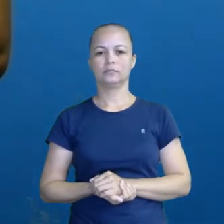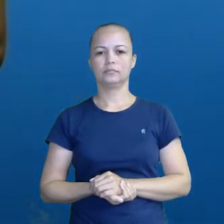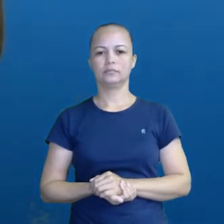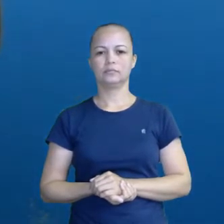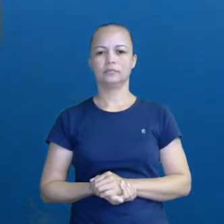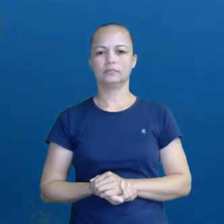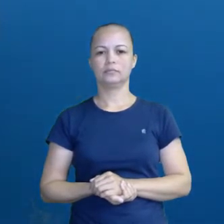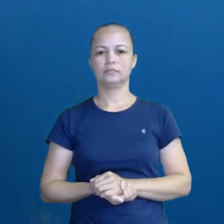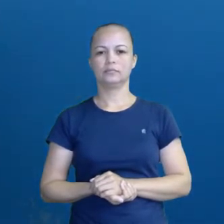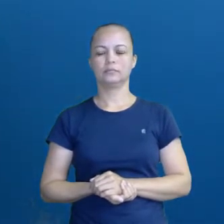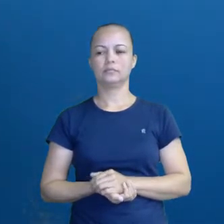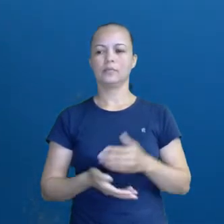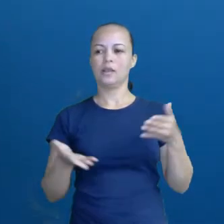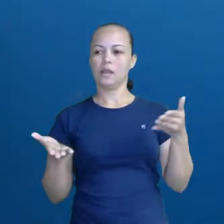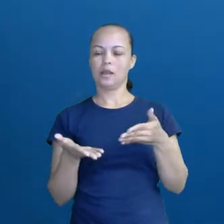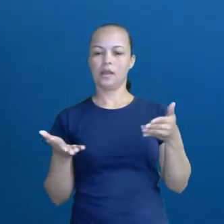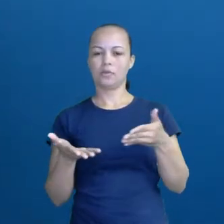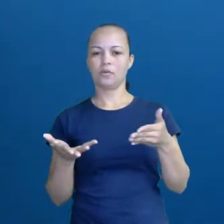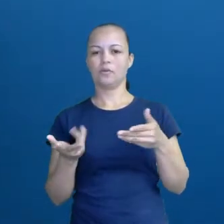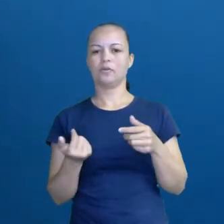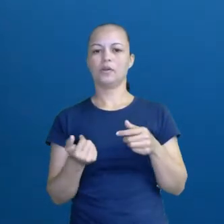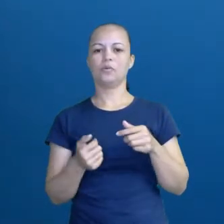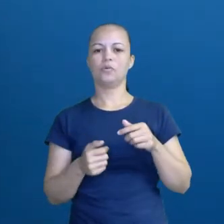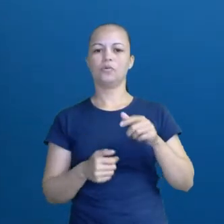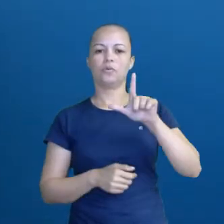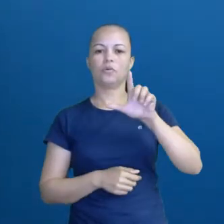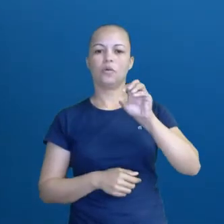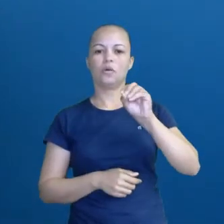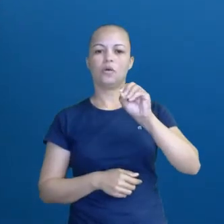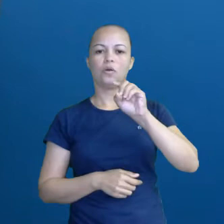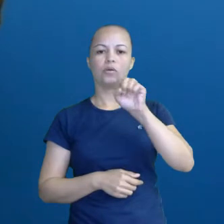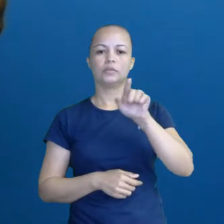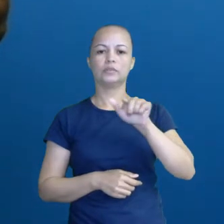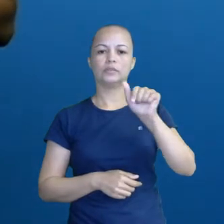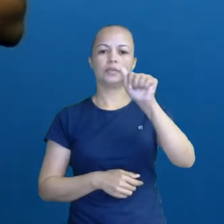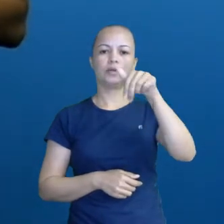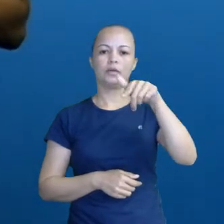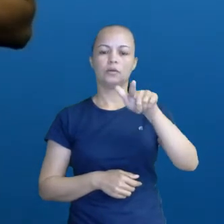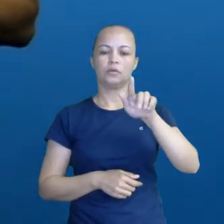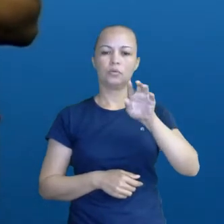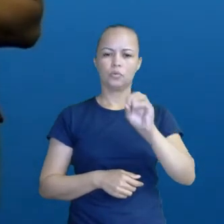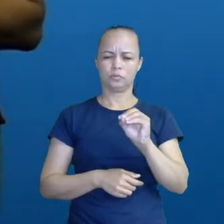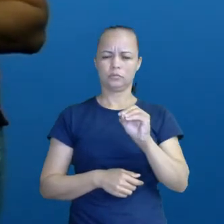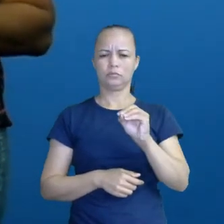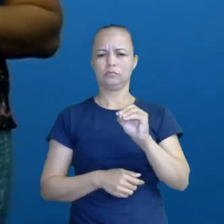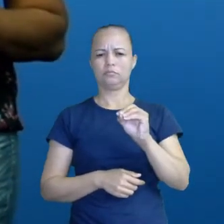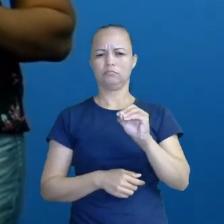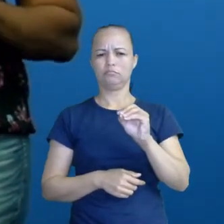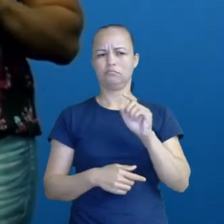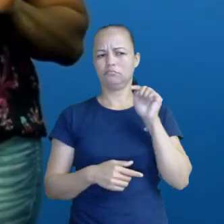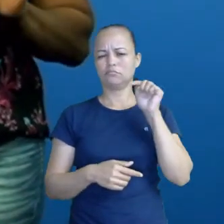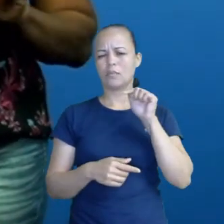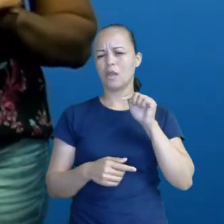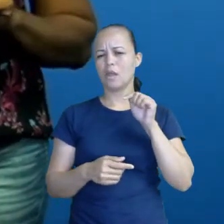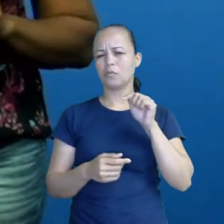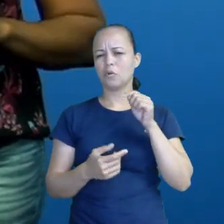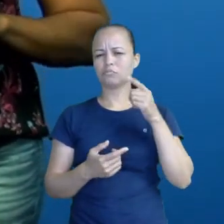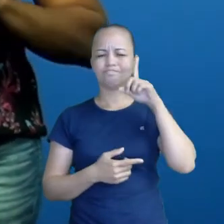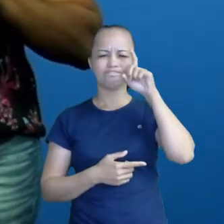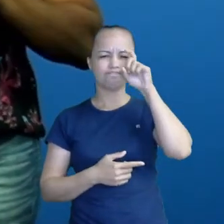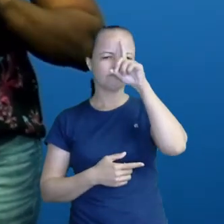e agora o Losango e o losango é um pouquinho mas